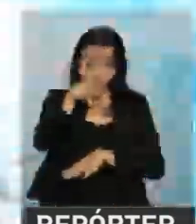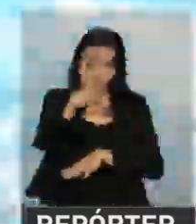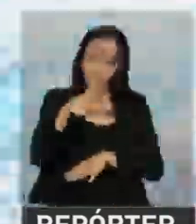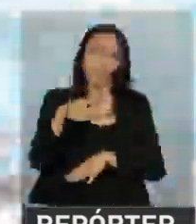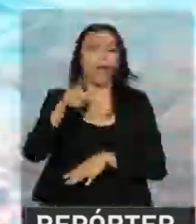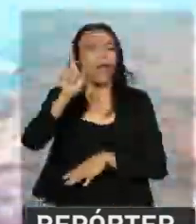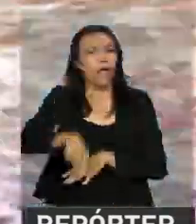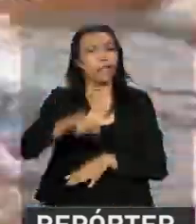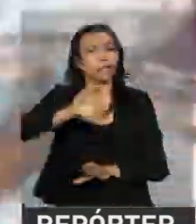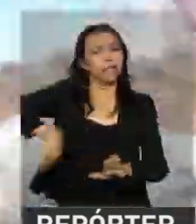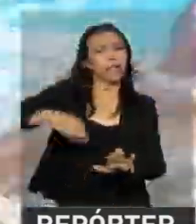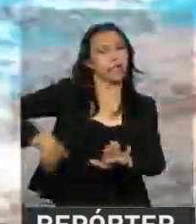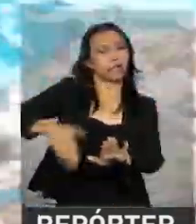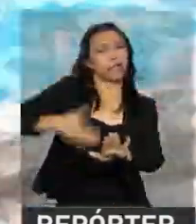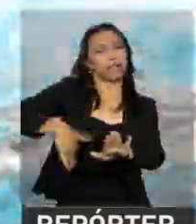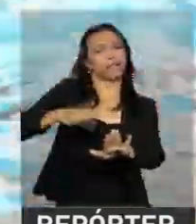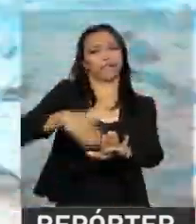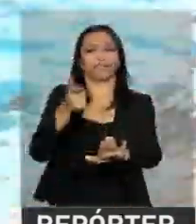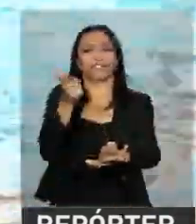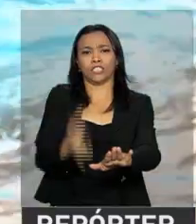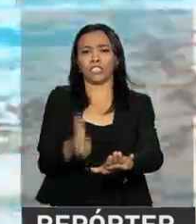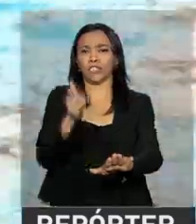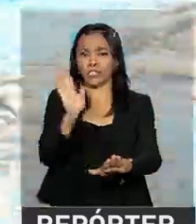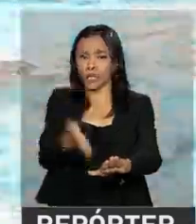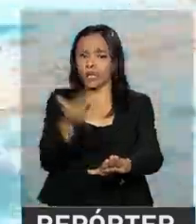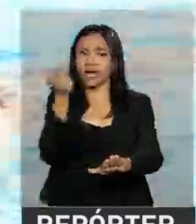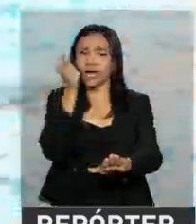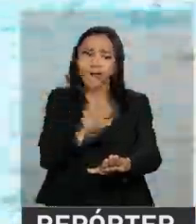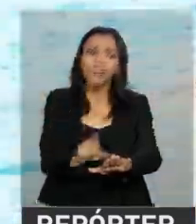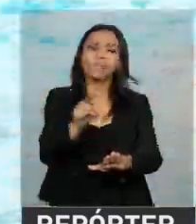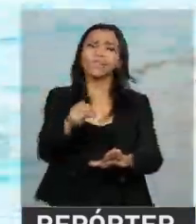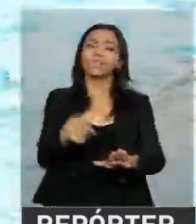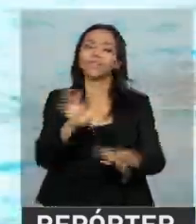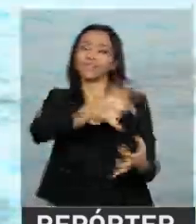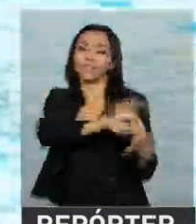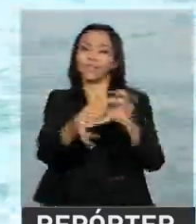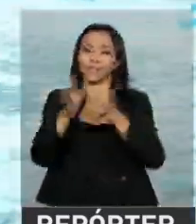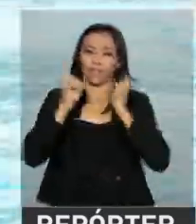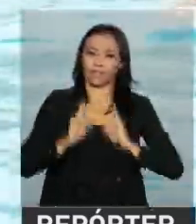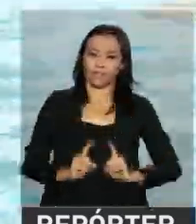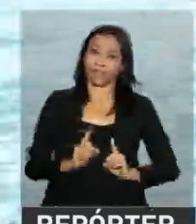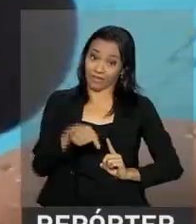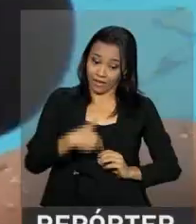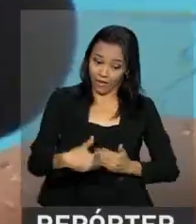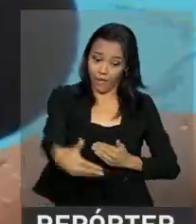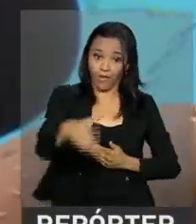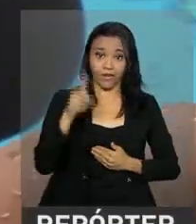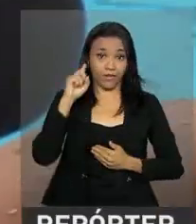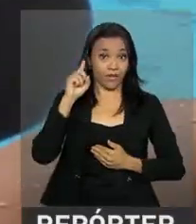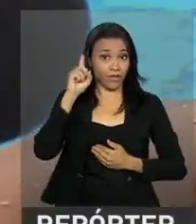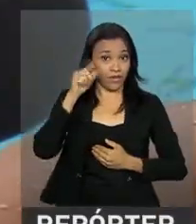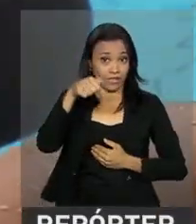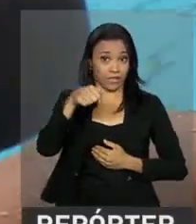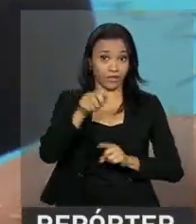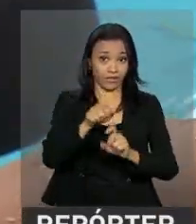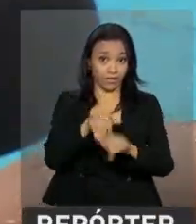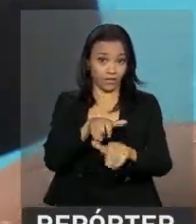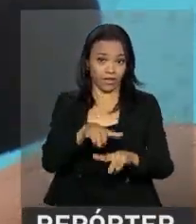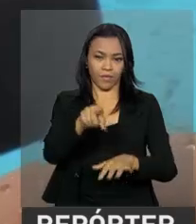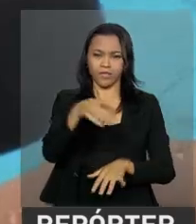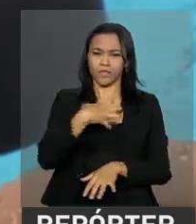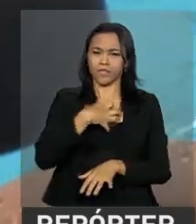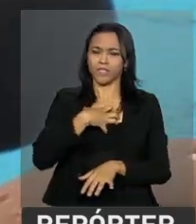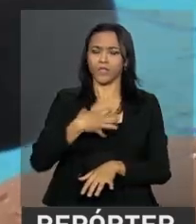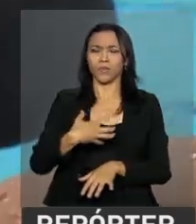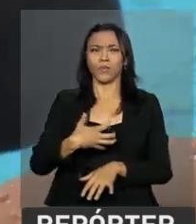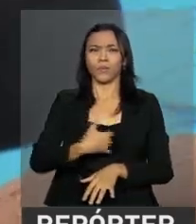das nadadoras que já garantiram índice para os Jogos Paralímpicos do Rio, em setembro. Para mim, é de maior orgulho